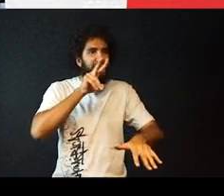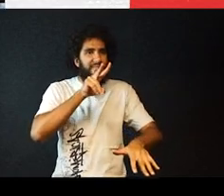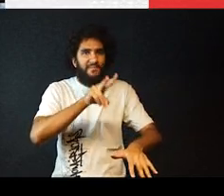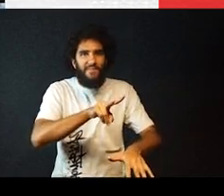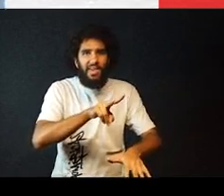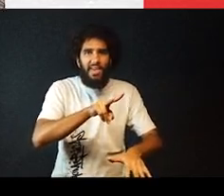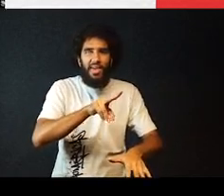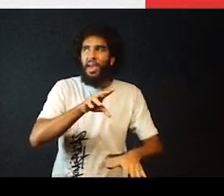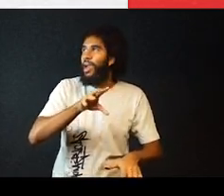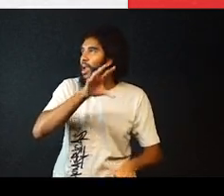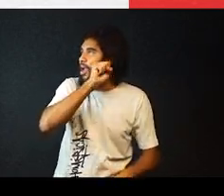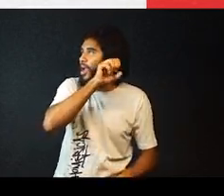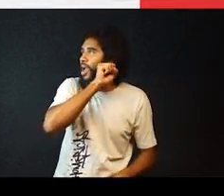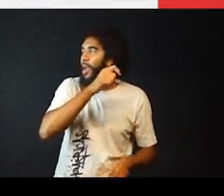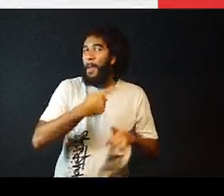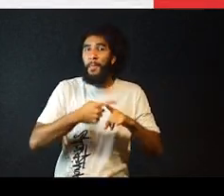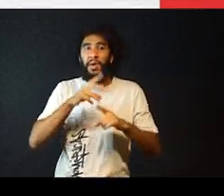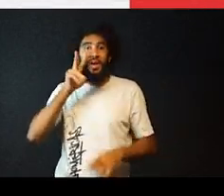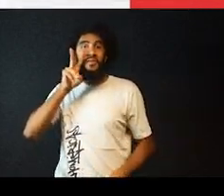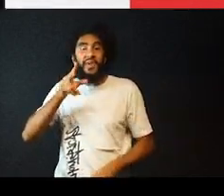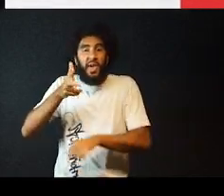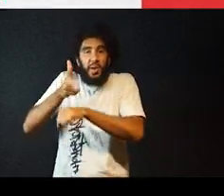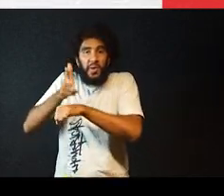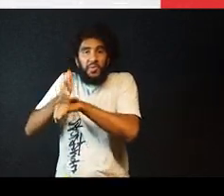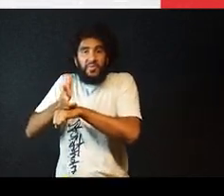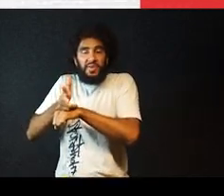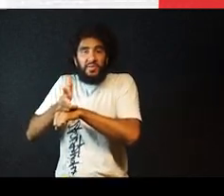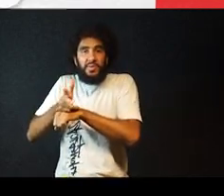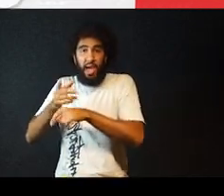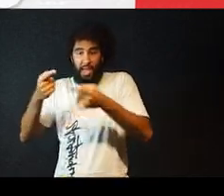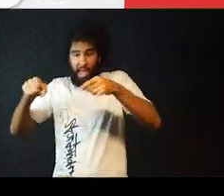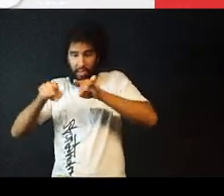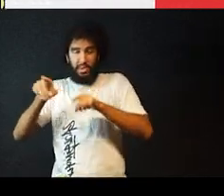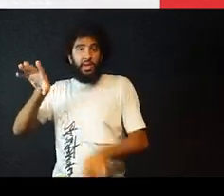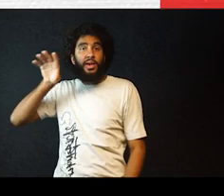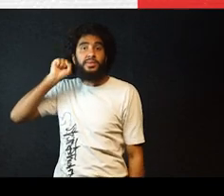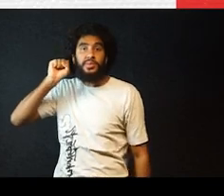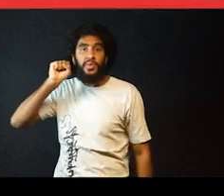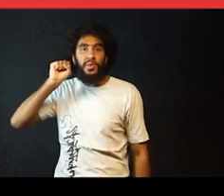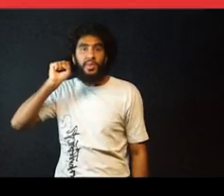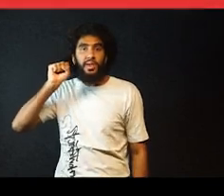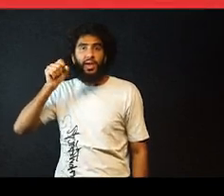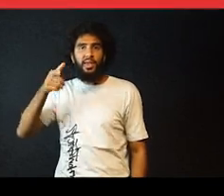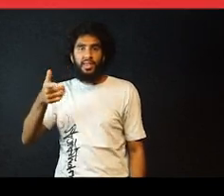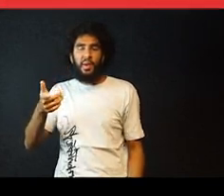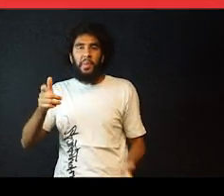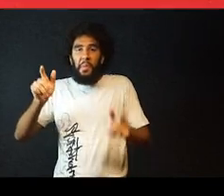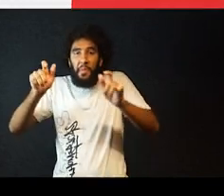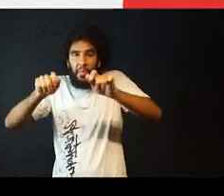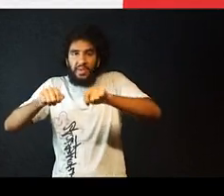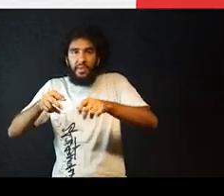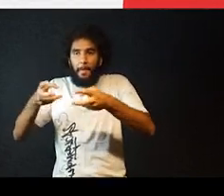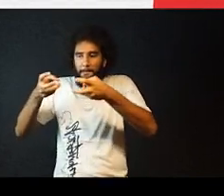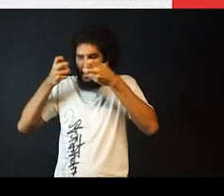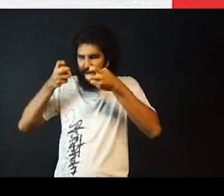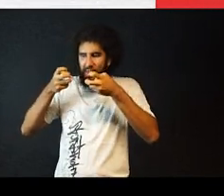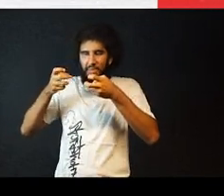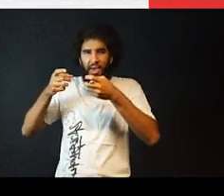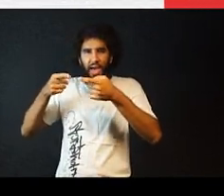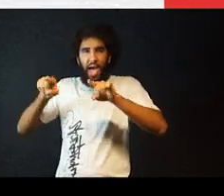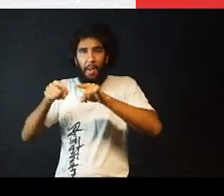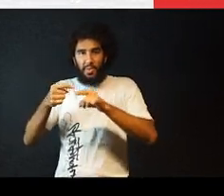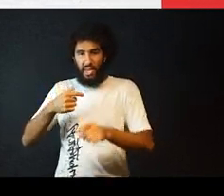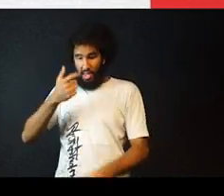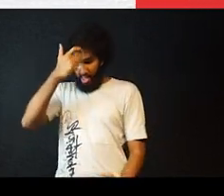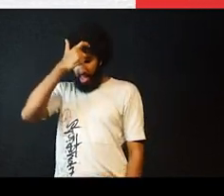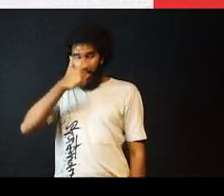consumir pelo simples fato de assistir aquele vídeo ou escutar aquela música. Esse algoritmo conseguir reconhecer